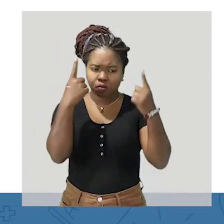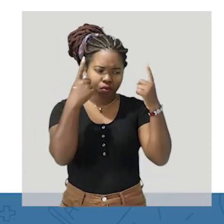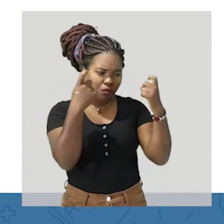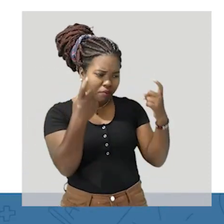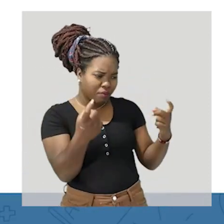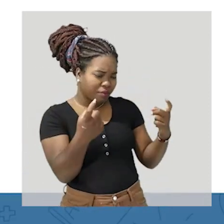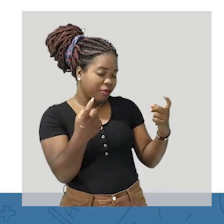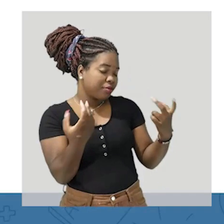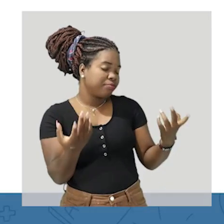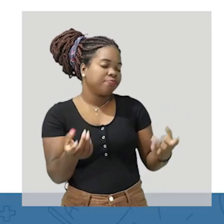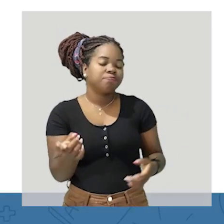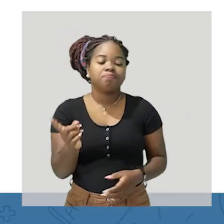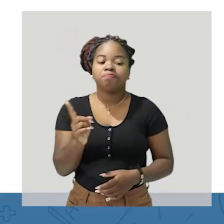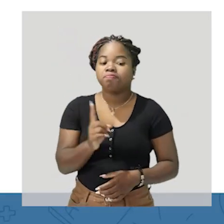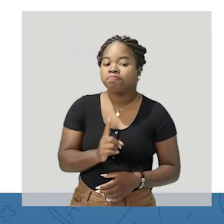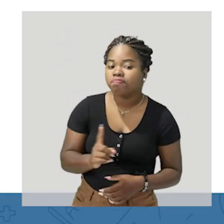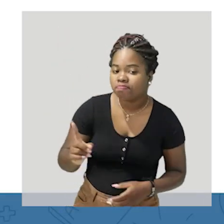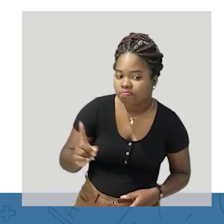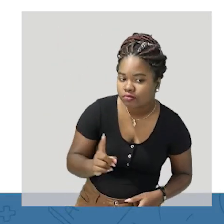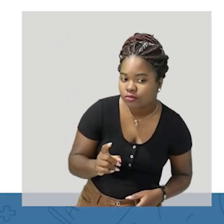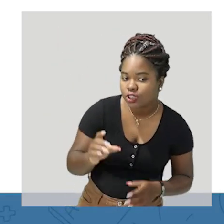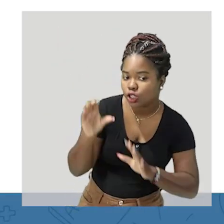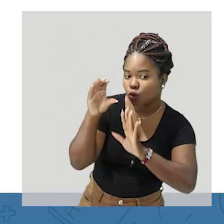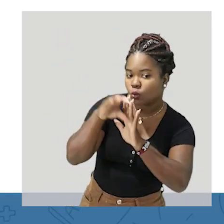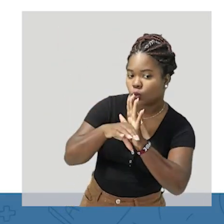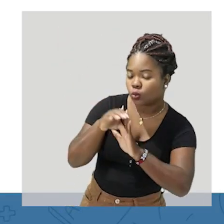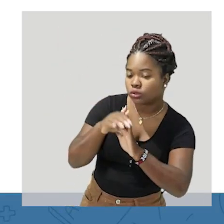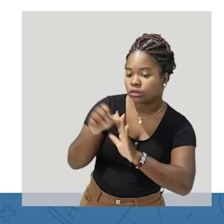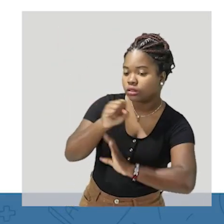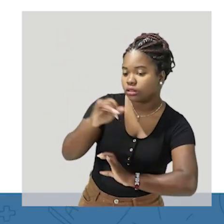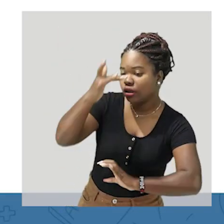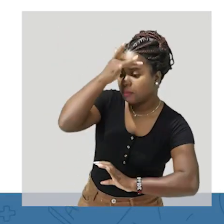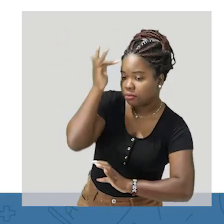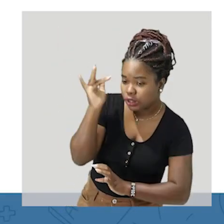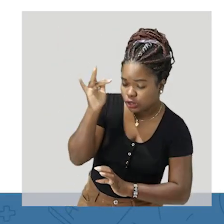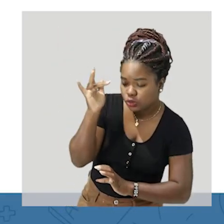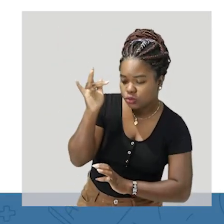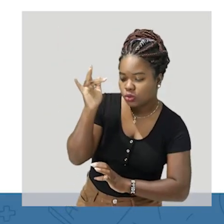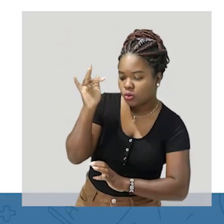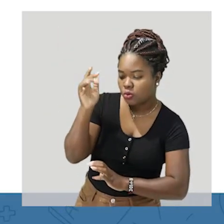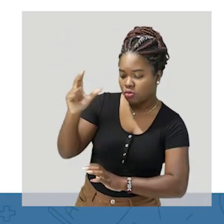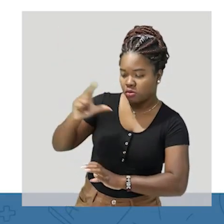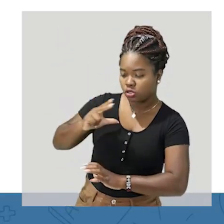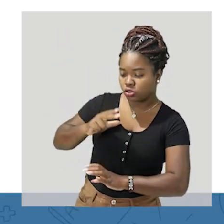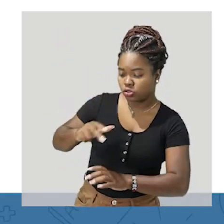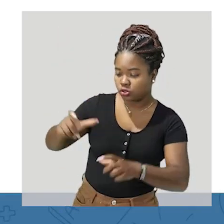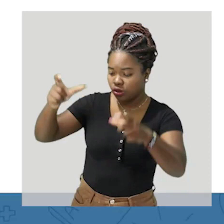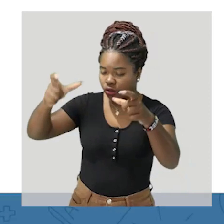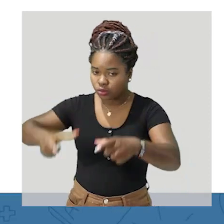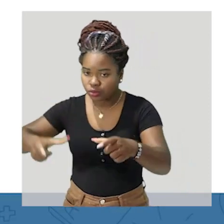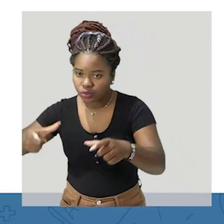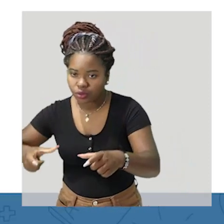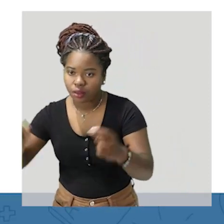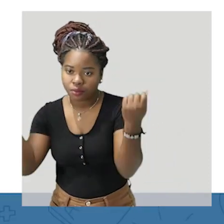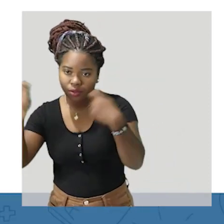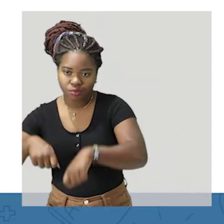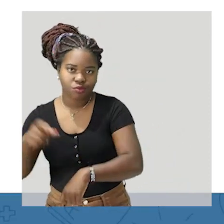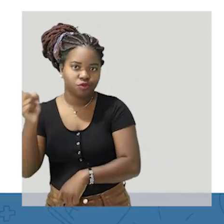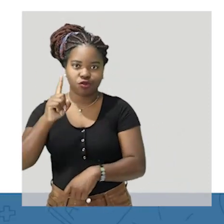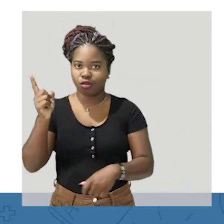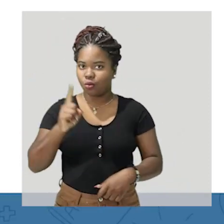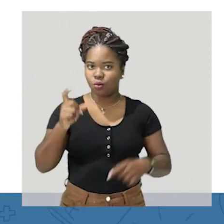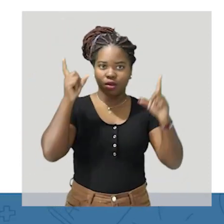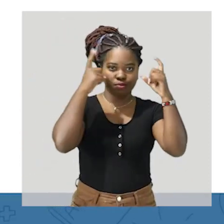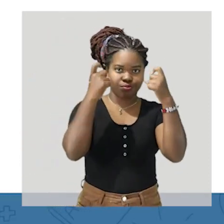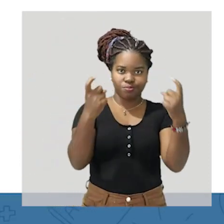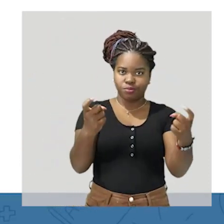parte da ideia de que se a pessoa proprietária do espaço, do muro, do local, permite, não é. Agora, quando a gente